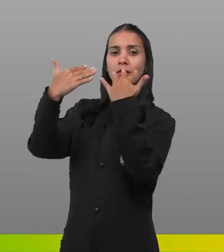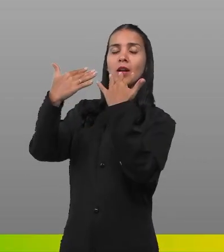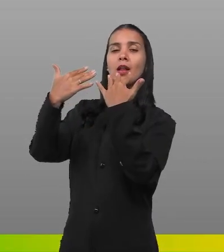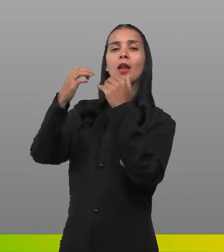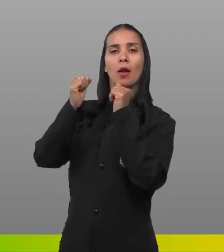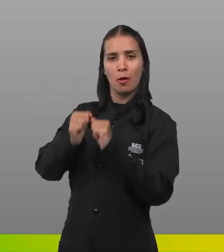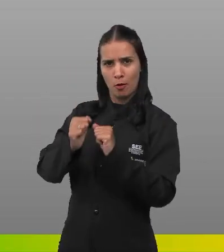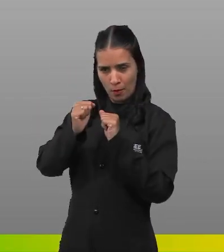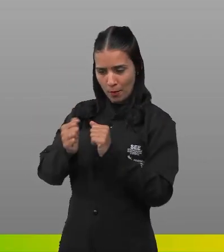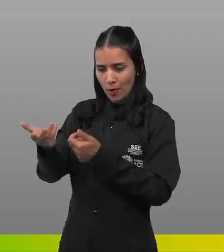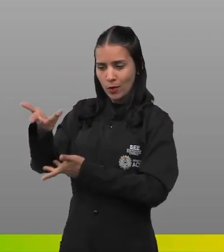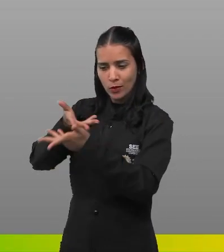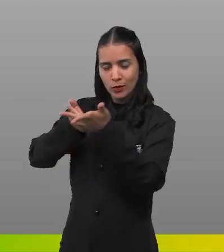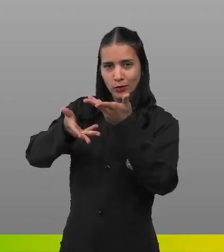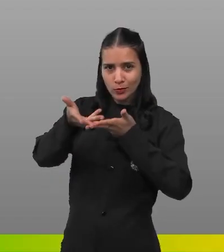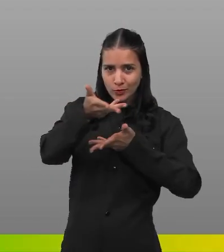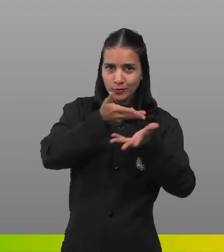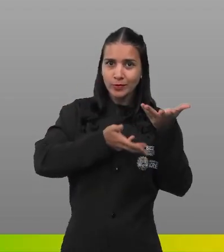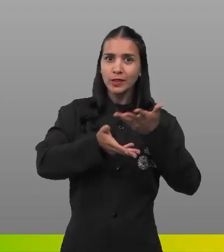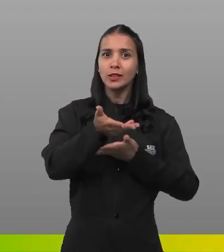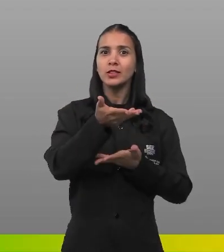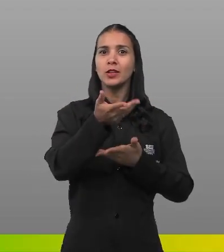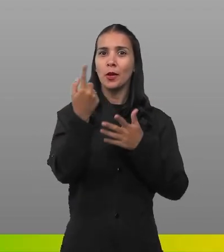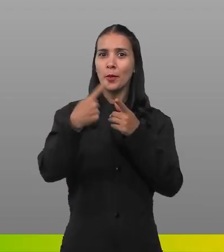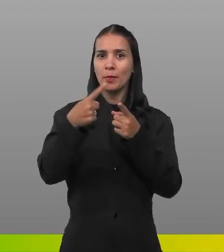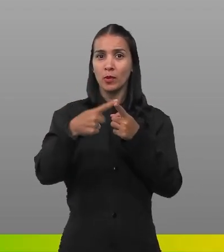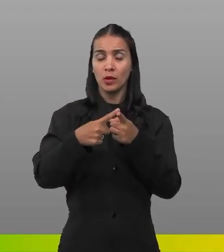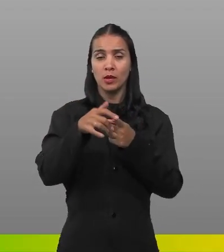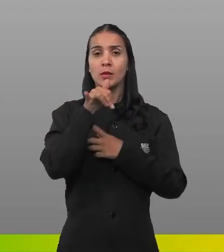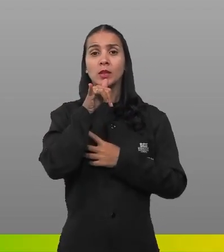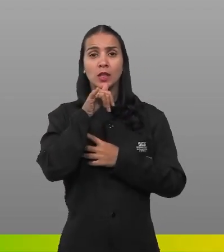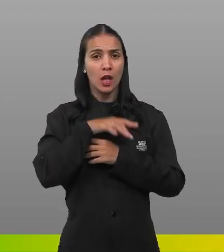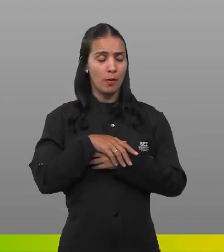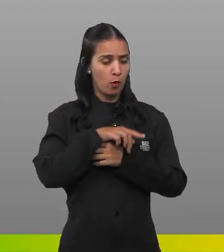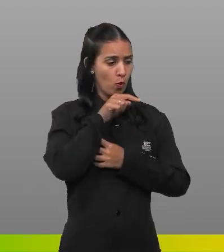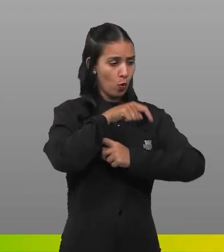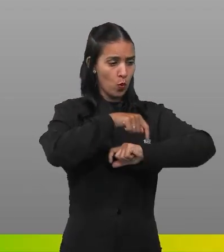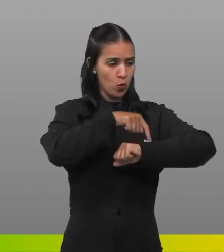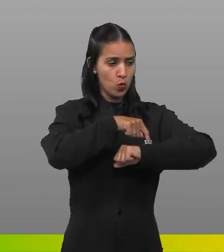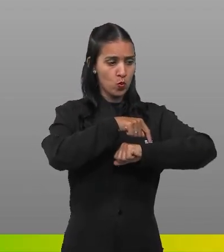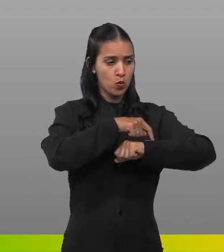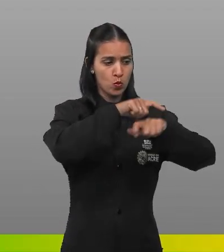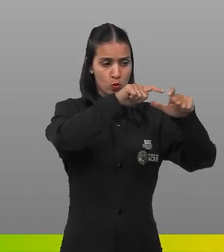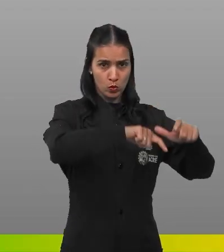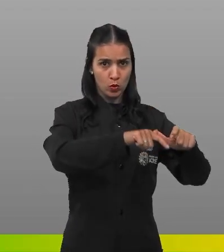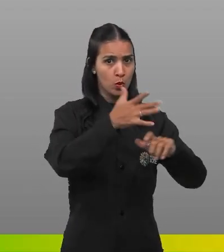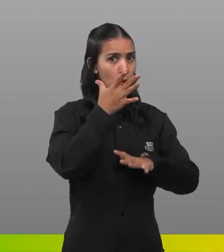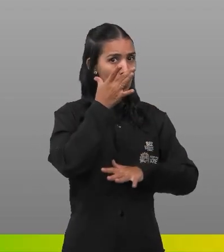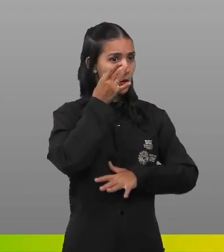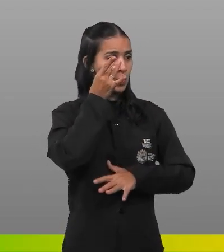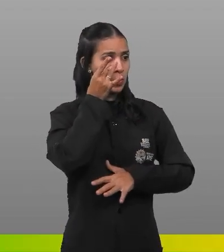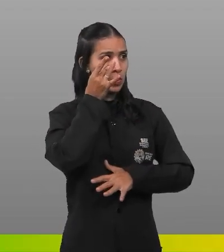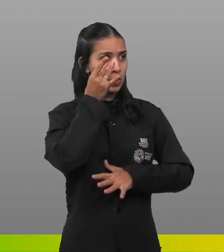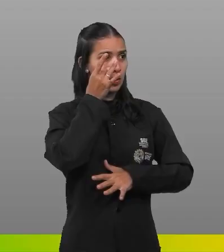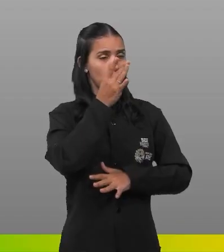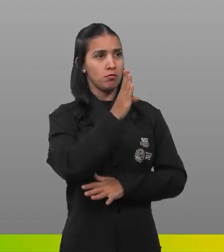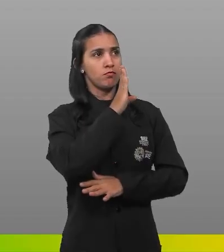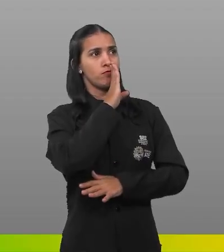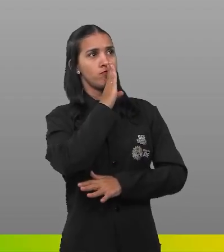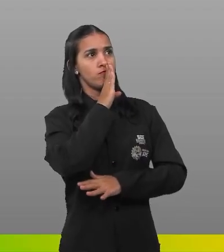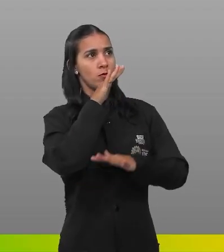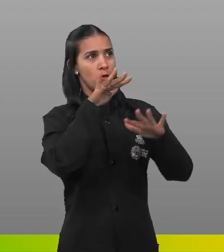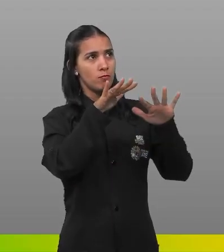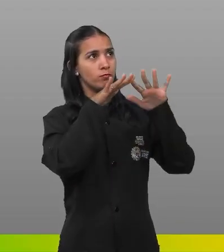acontecendo, diferente do teatro presencial, né, em que o público fica ali em